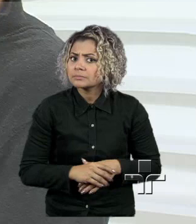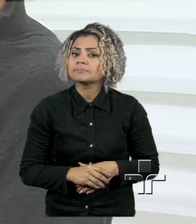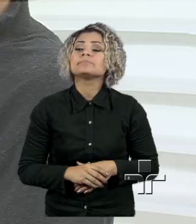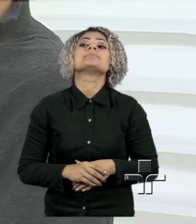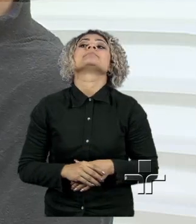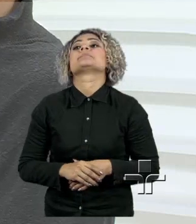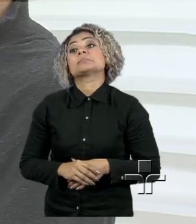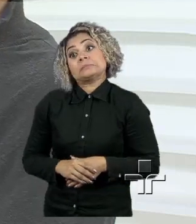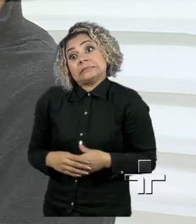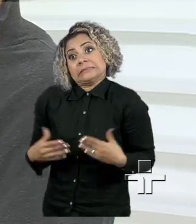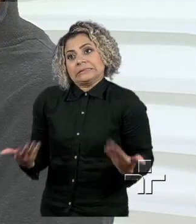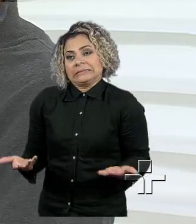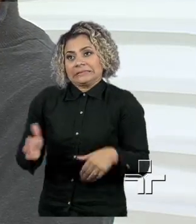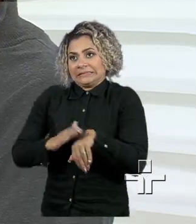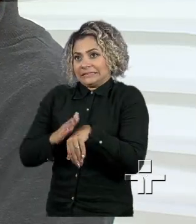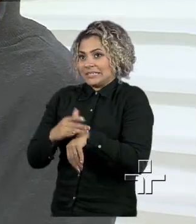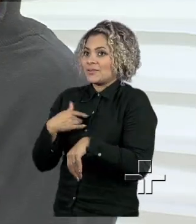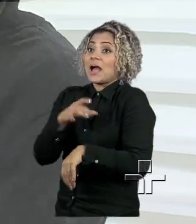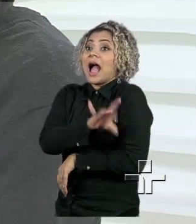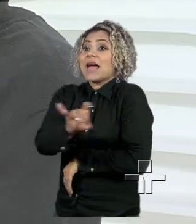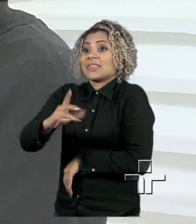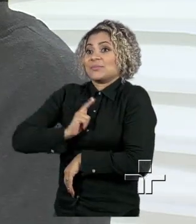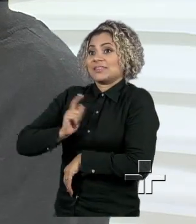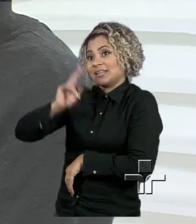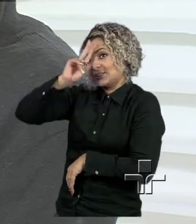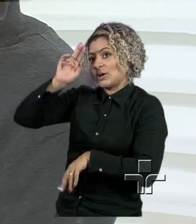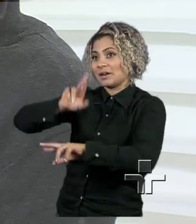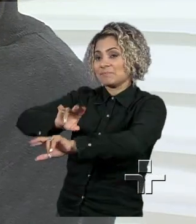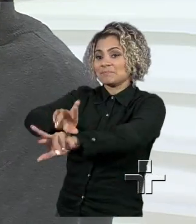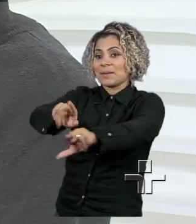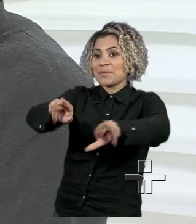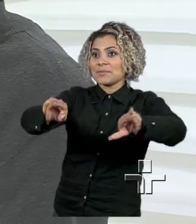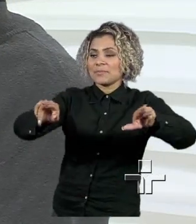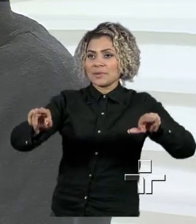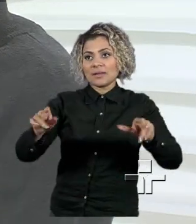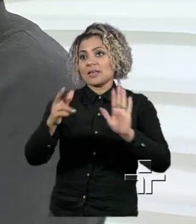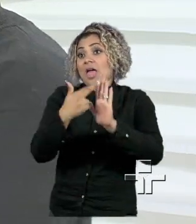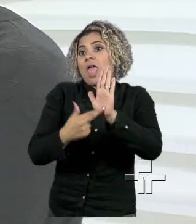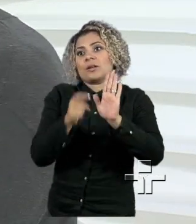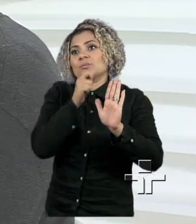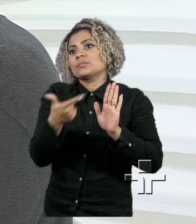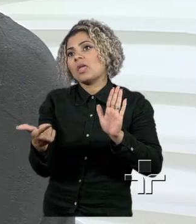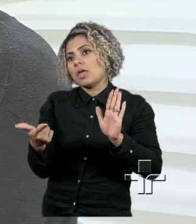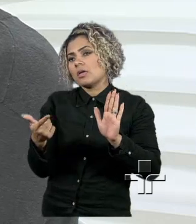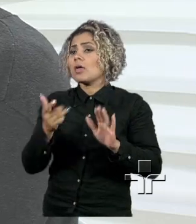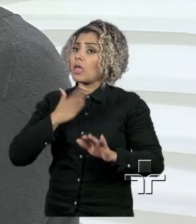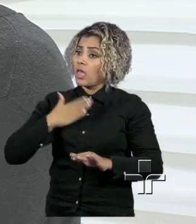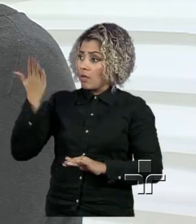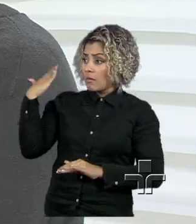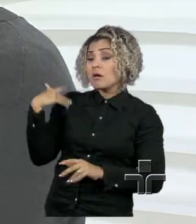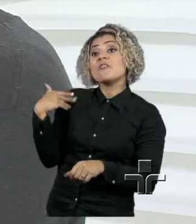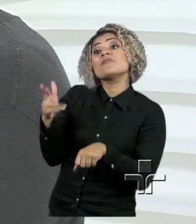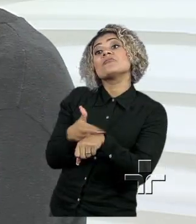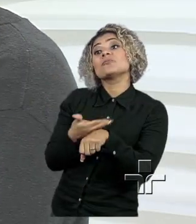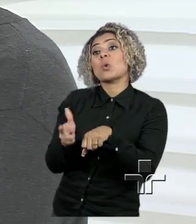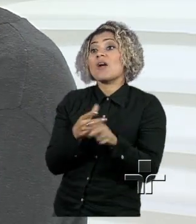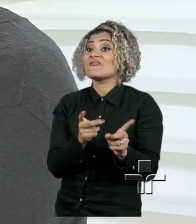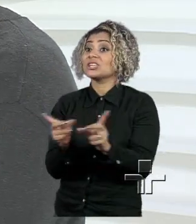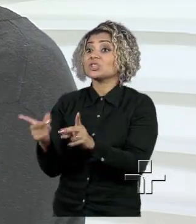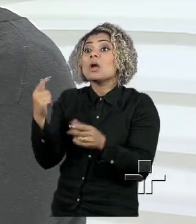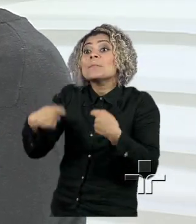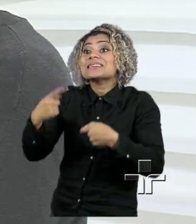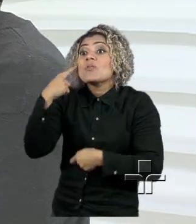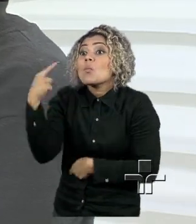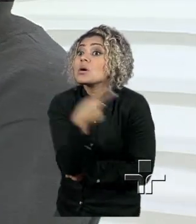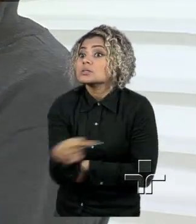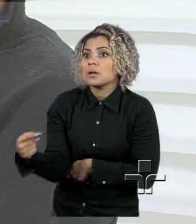Olha, Thiago, acho que cada um tem a sua história, quer dizer, foi natural isso. Imagina, eu vendi os chocolates, eu tinha uma semana para entregar.